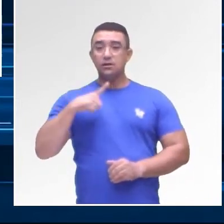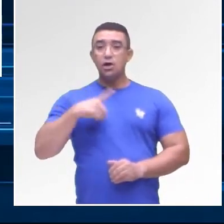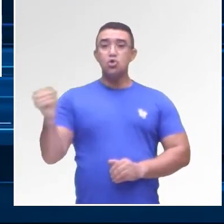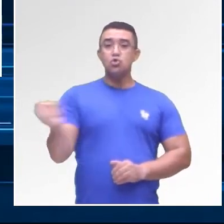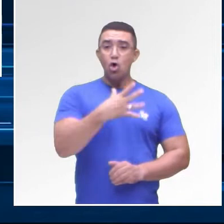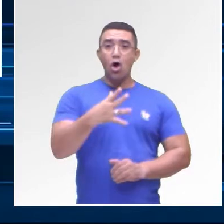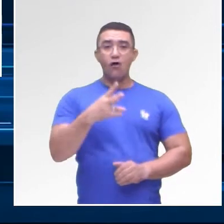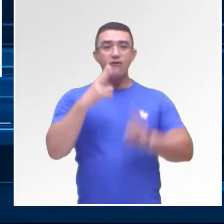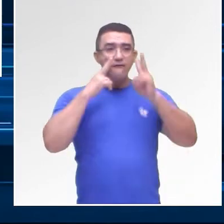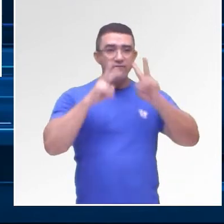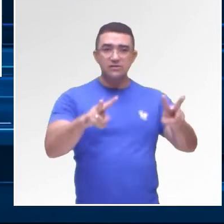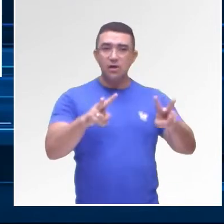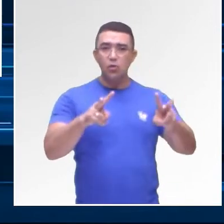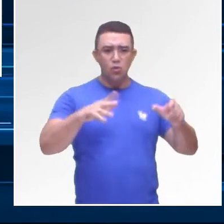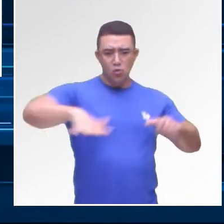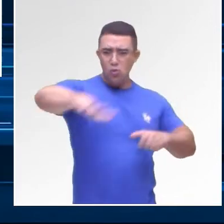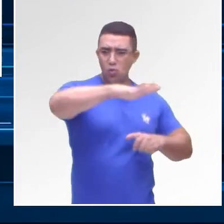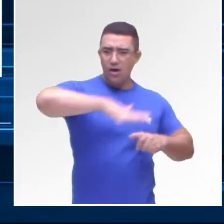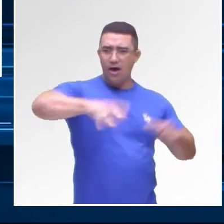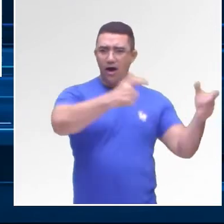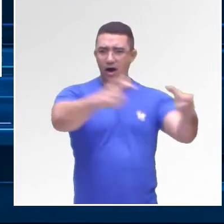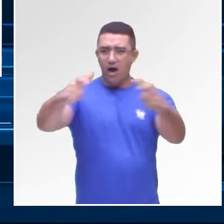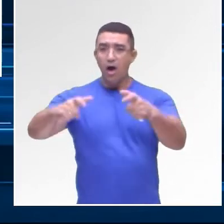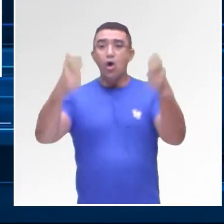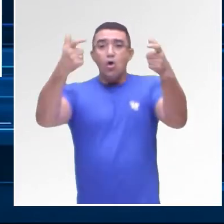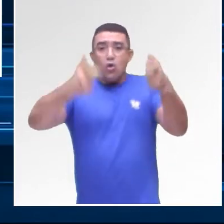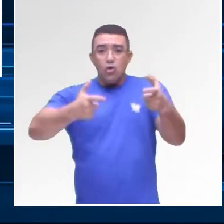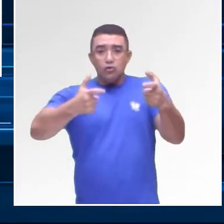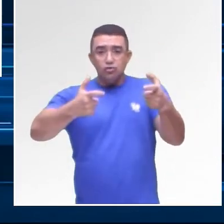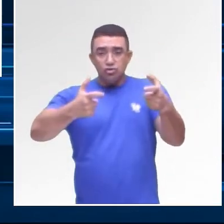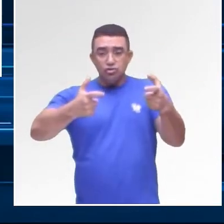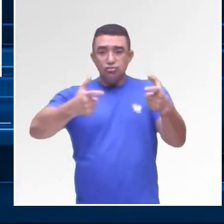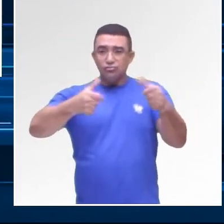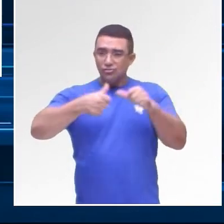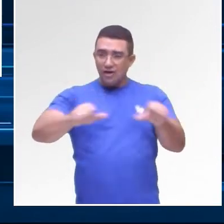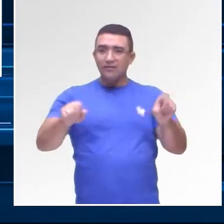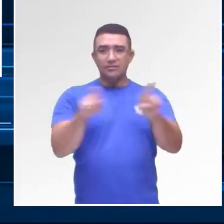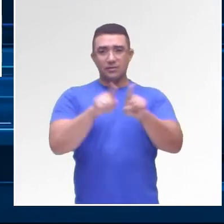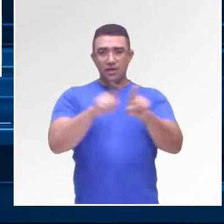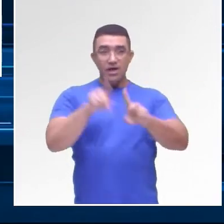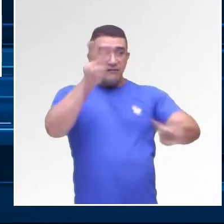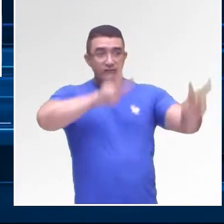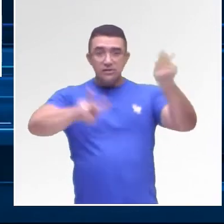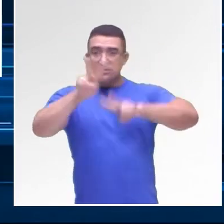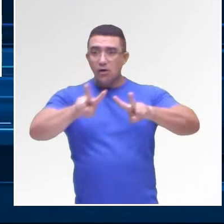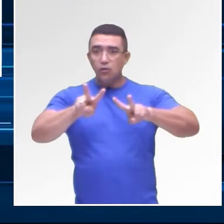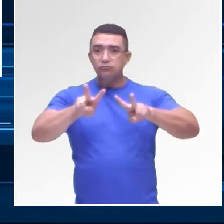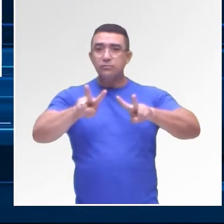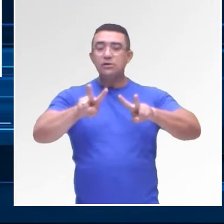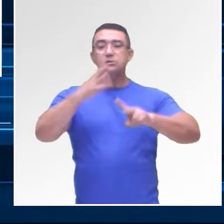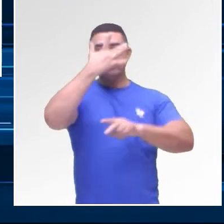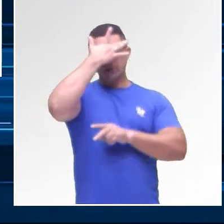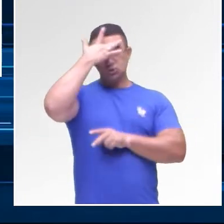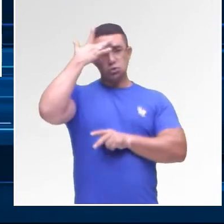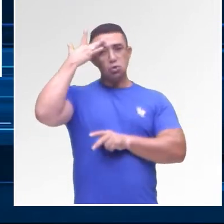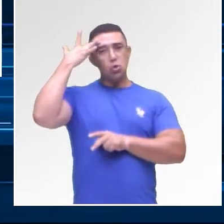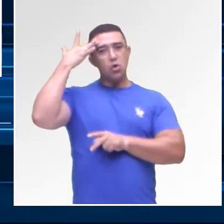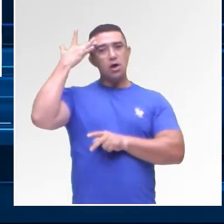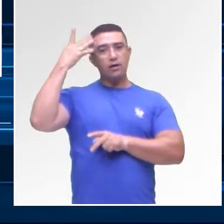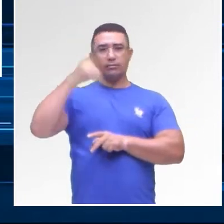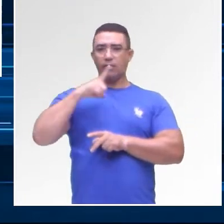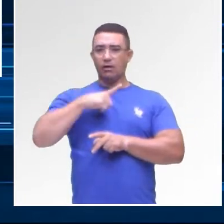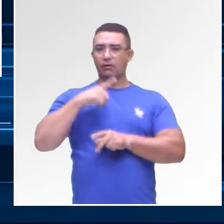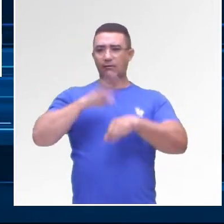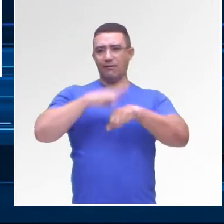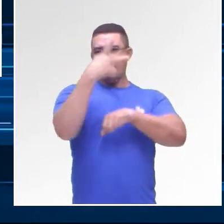o ambiente onde ele está e sobre as pessoas que o cercam. E por isso que é importante que esse adolescente ele saiba quais